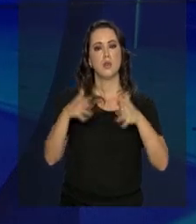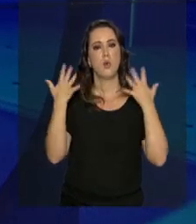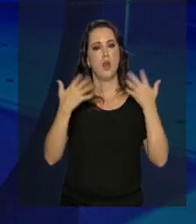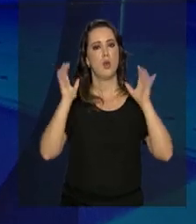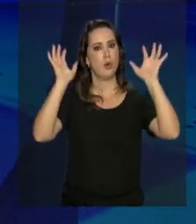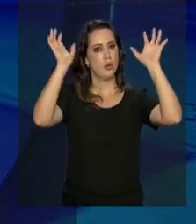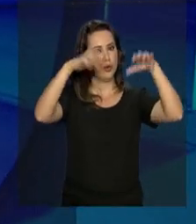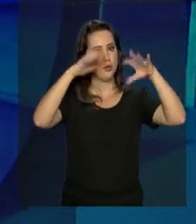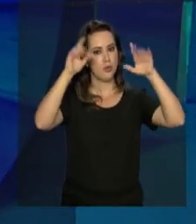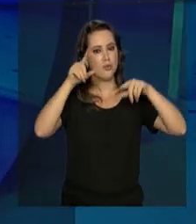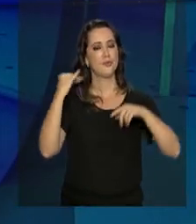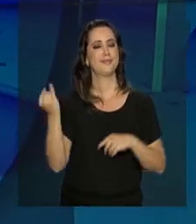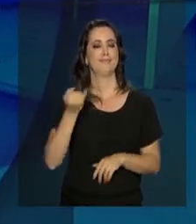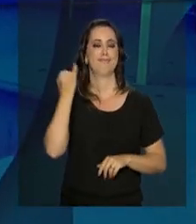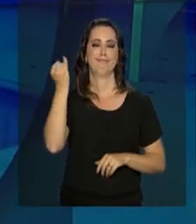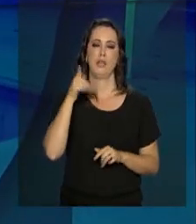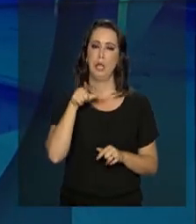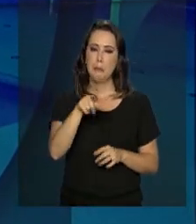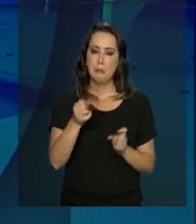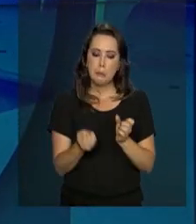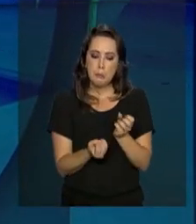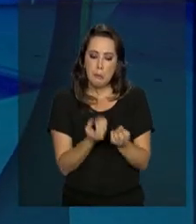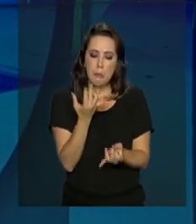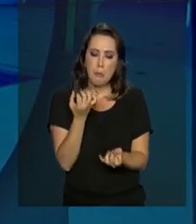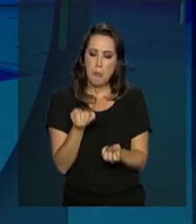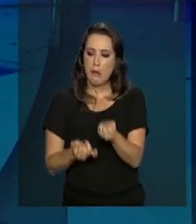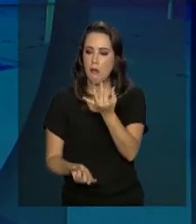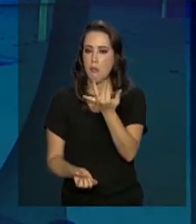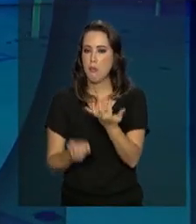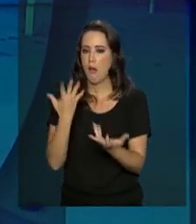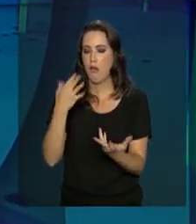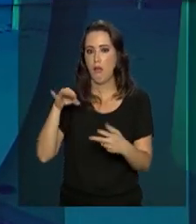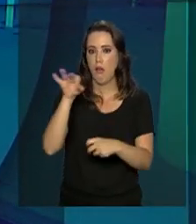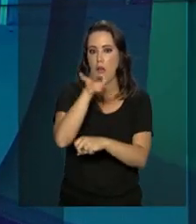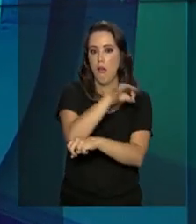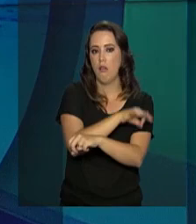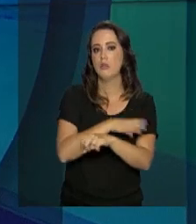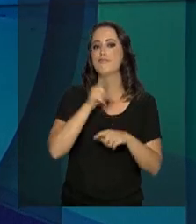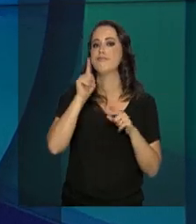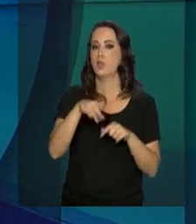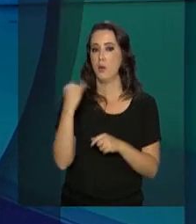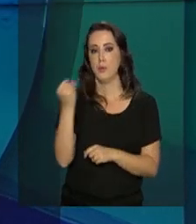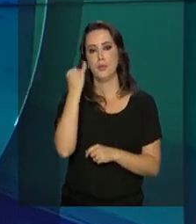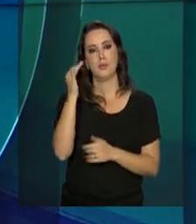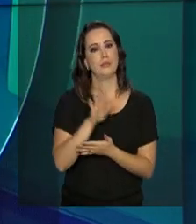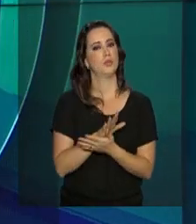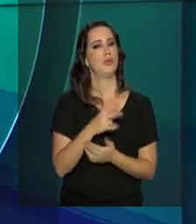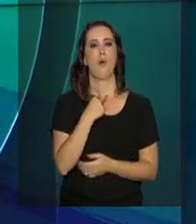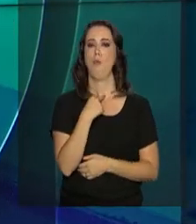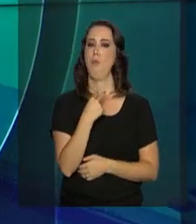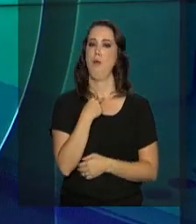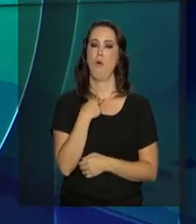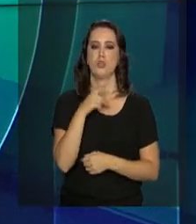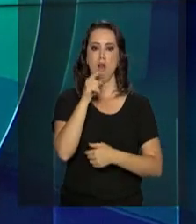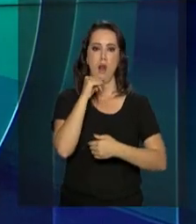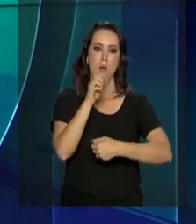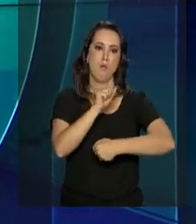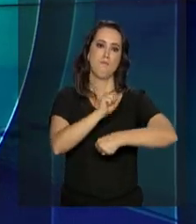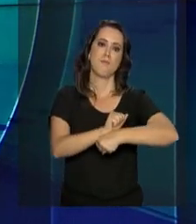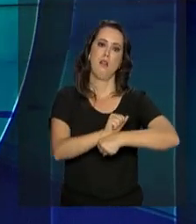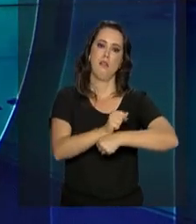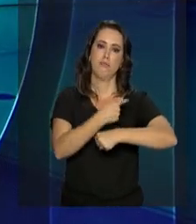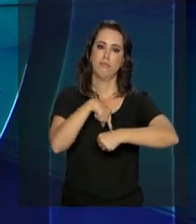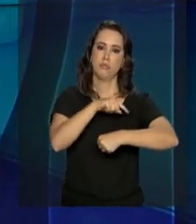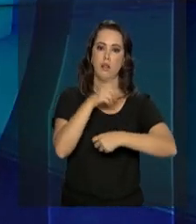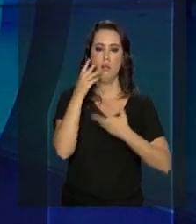e as chuvas são condições ideais para a proliferação do mosquito por isso vale reforçar nada de deixar água parada nós vamos acompanhar